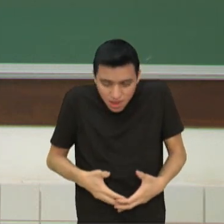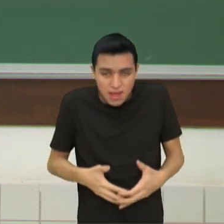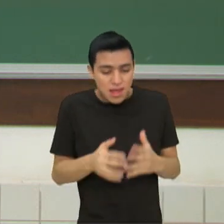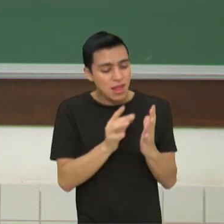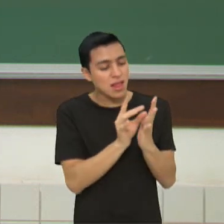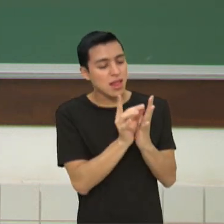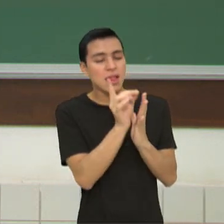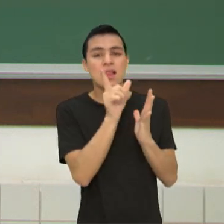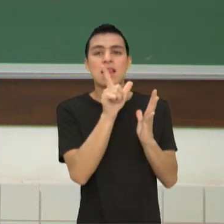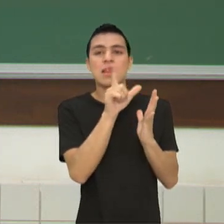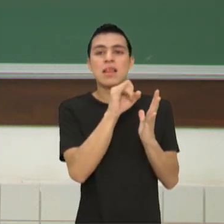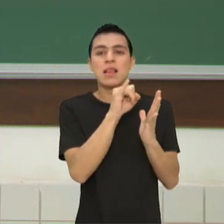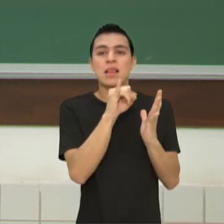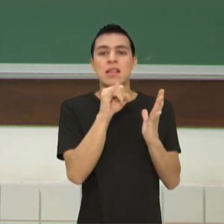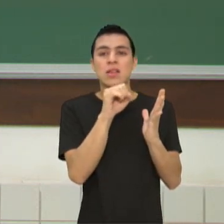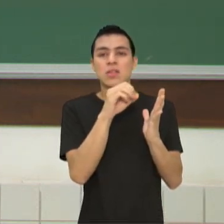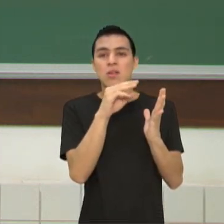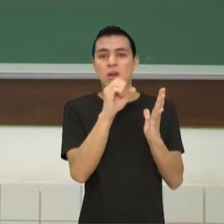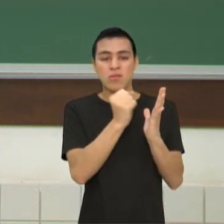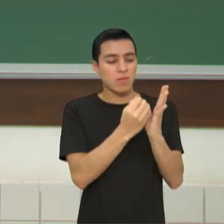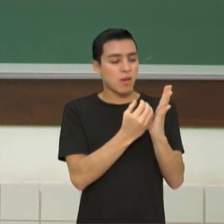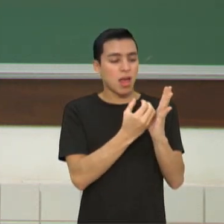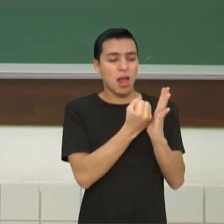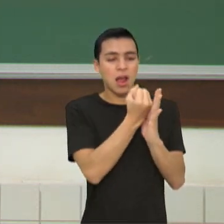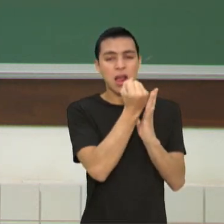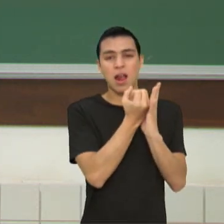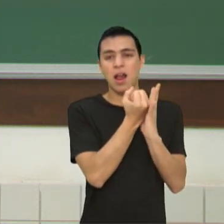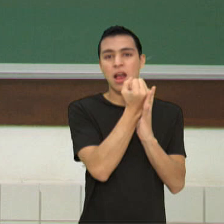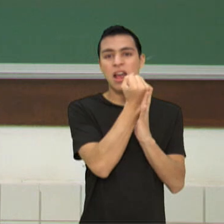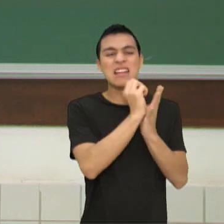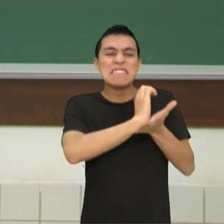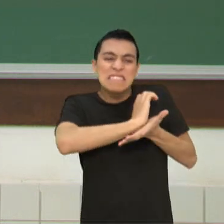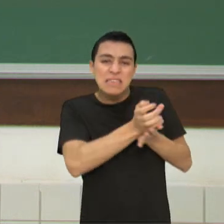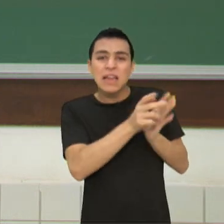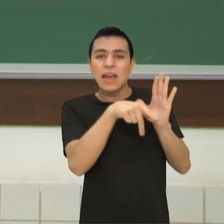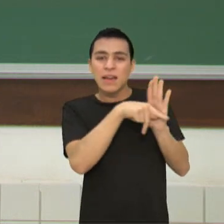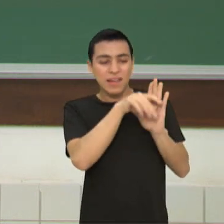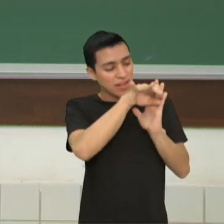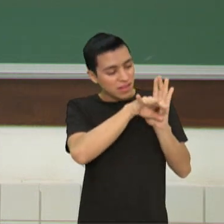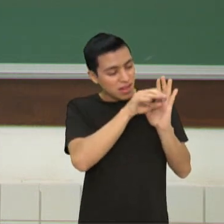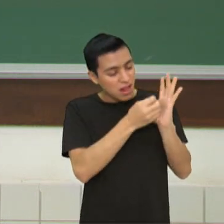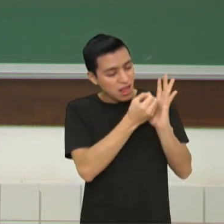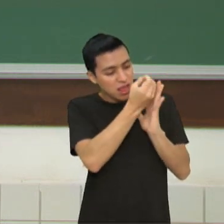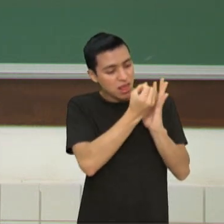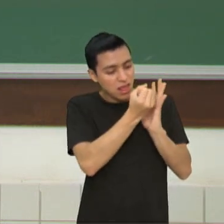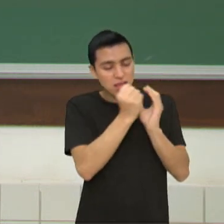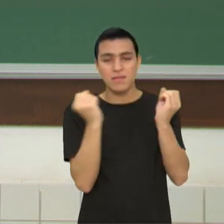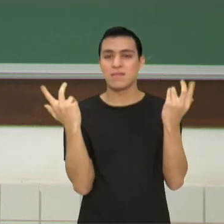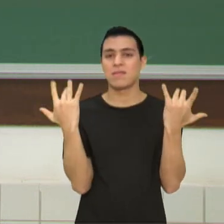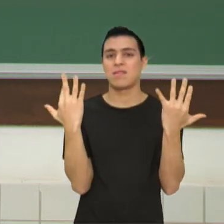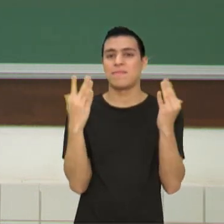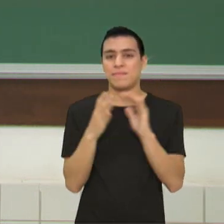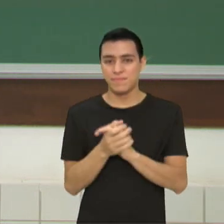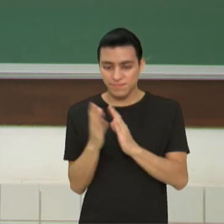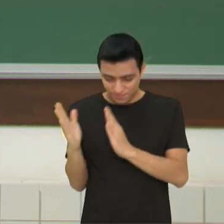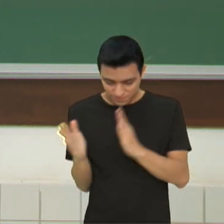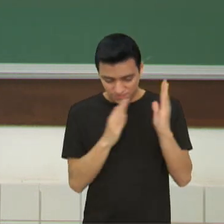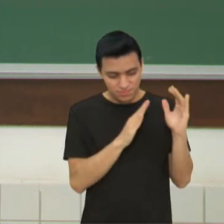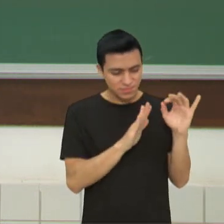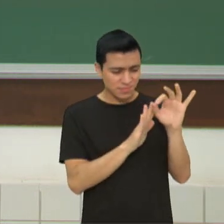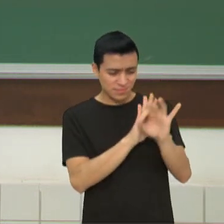dessas células começam a destruir a própria célula. Uma célula que está se